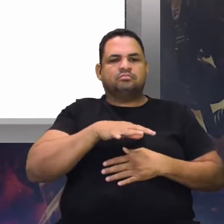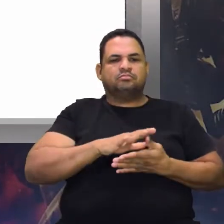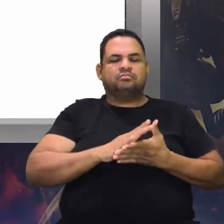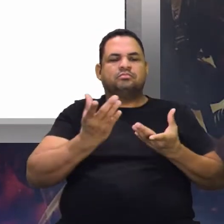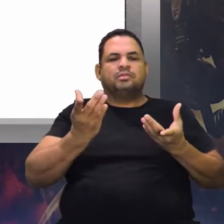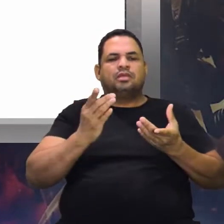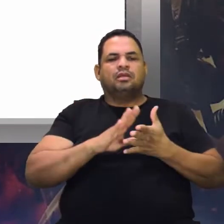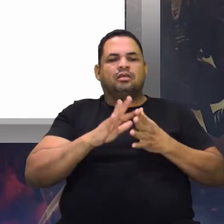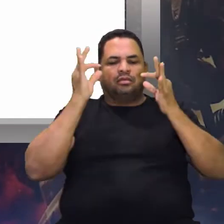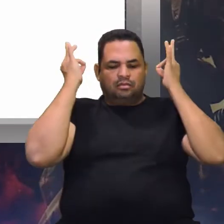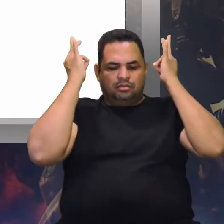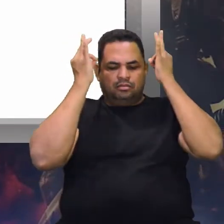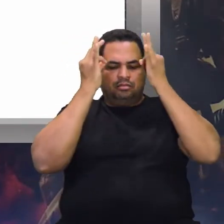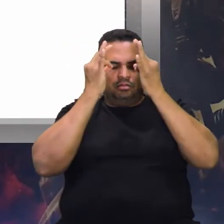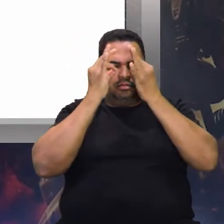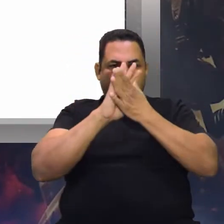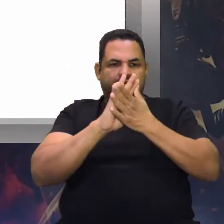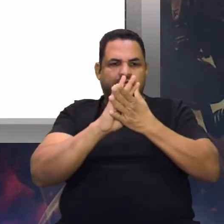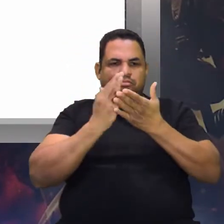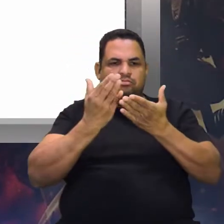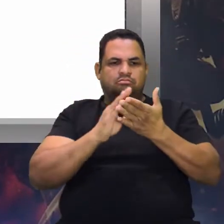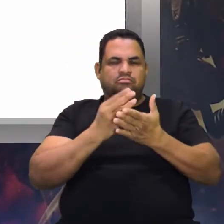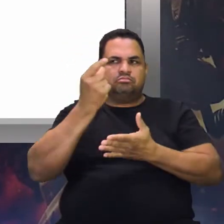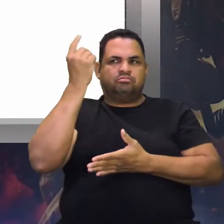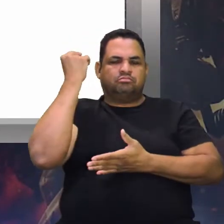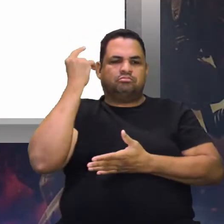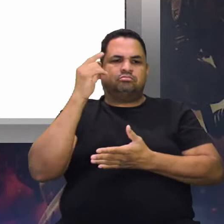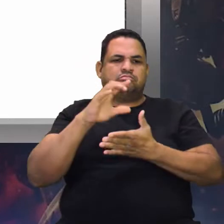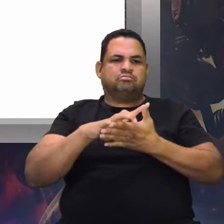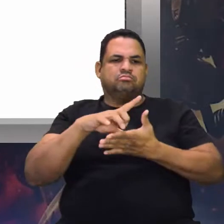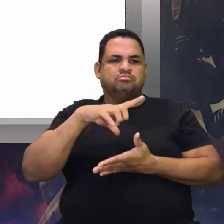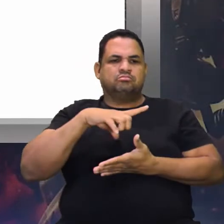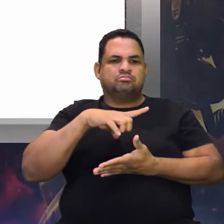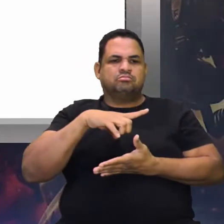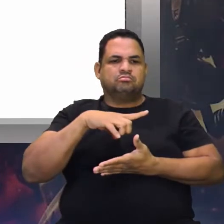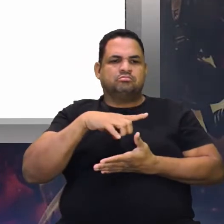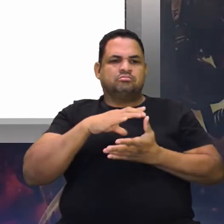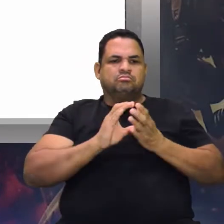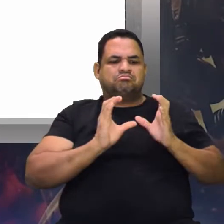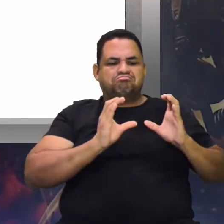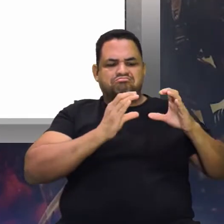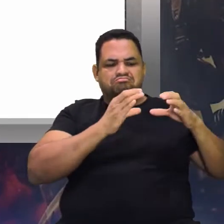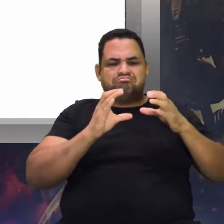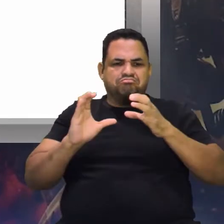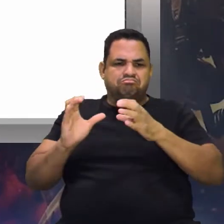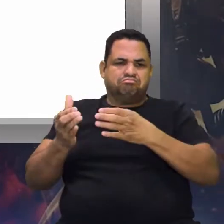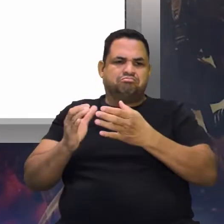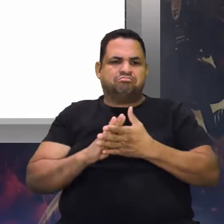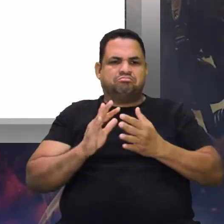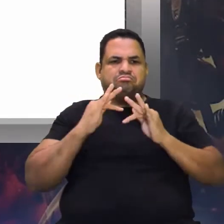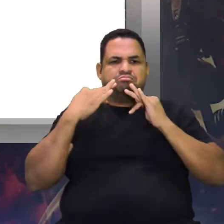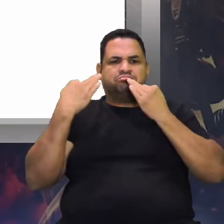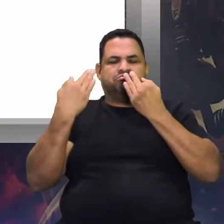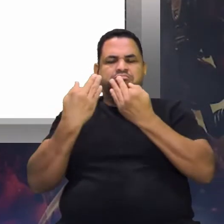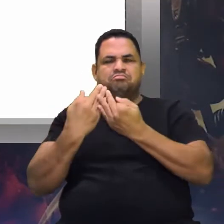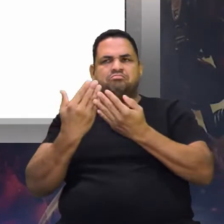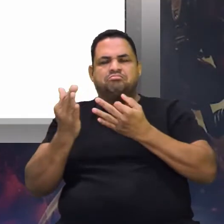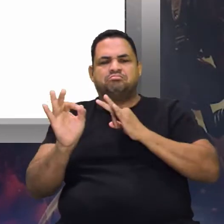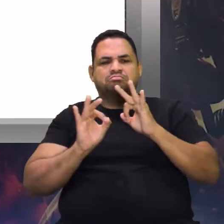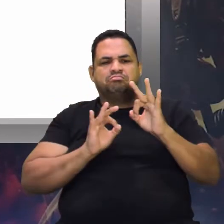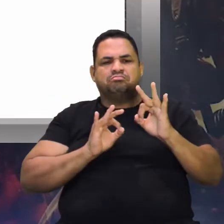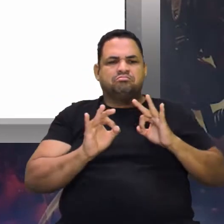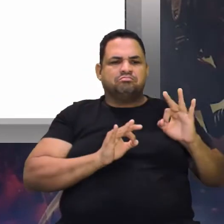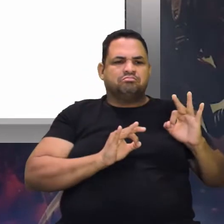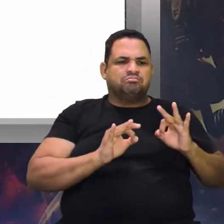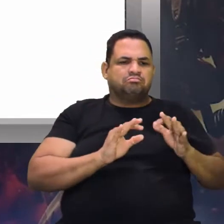Antiga, só que elas estavam se ocupando de uma forma muito tribal, muito a família vai se organizando,